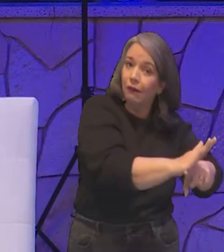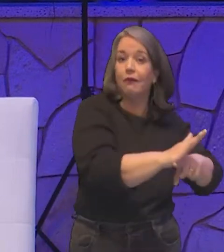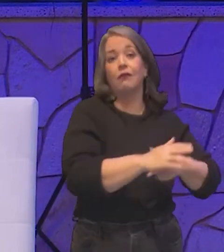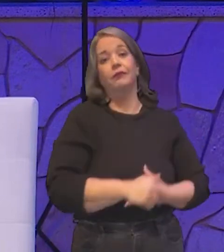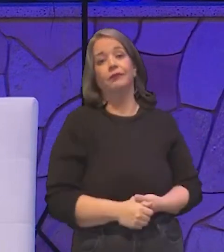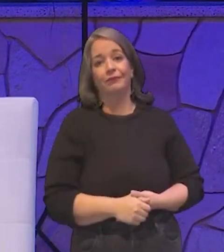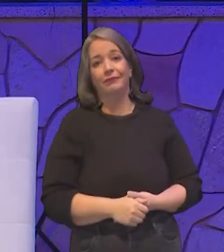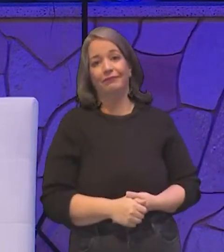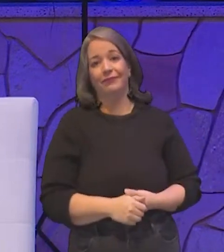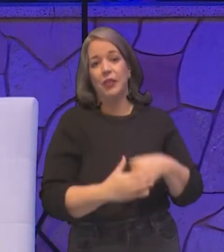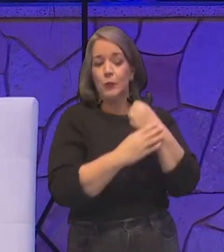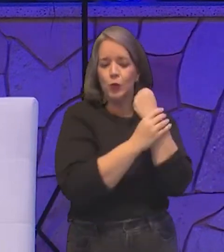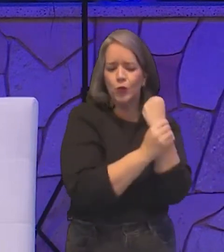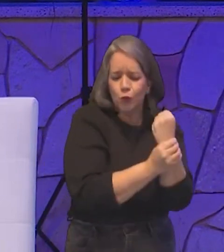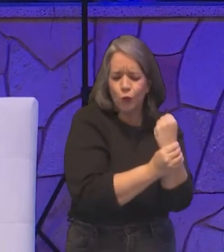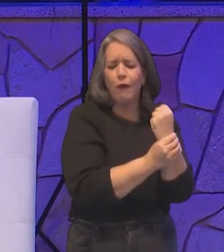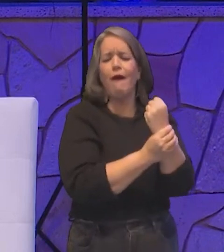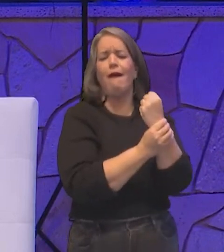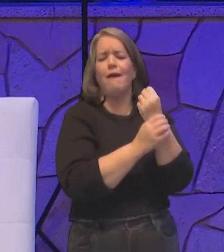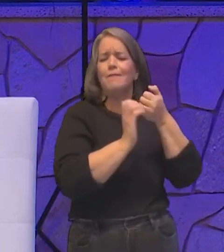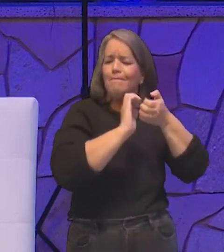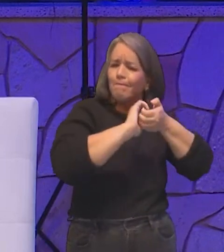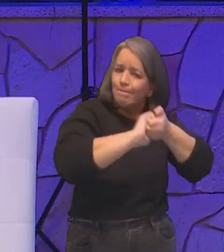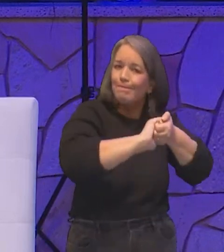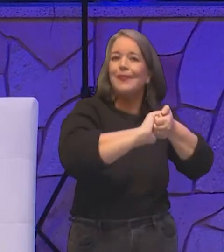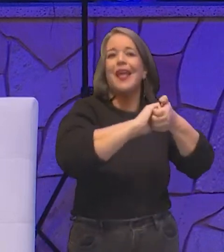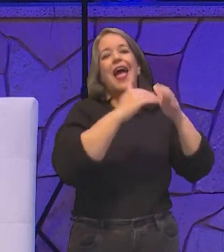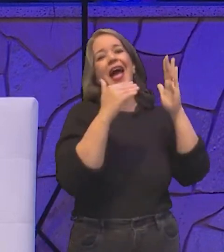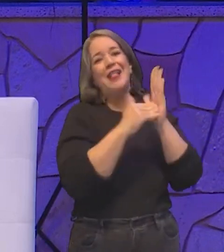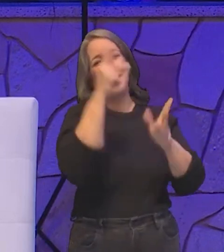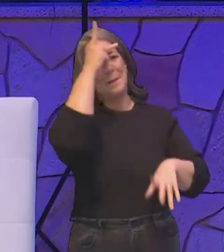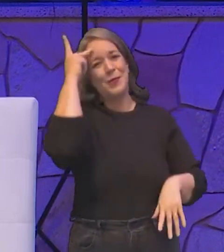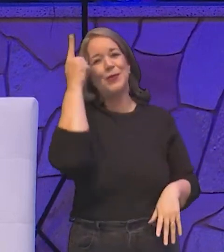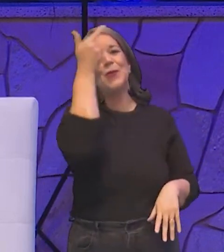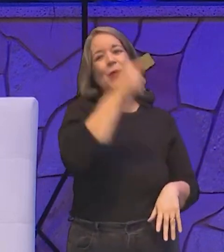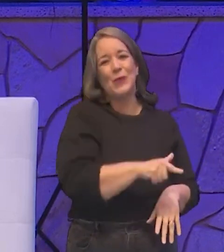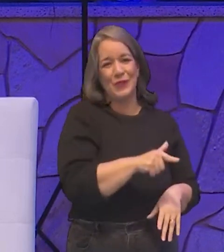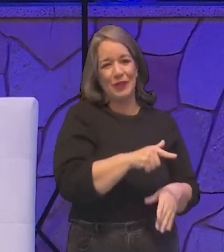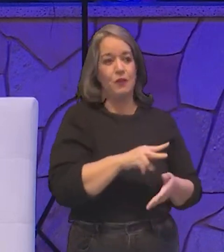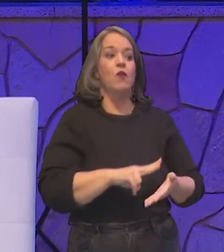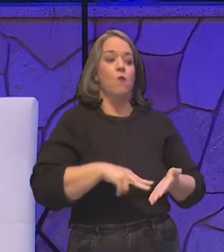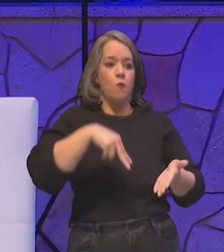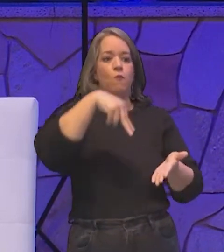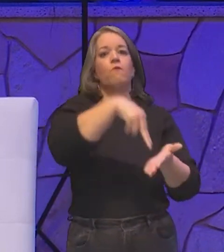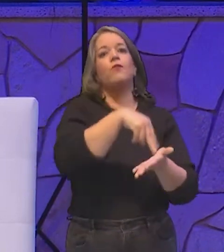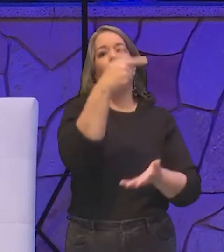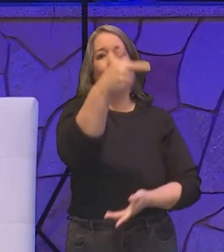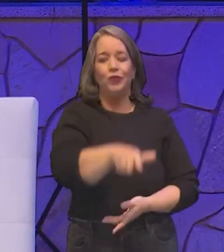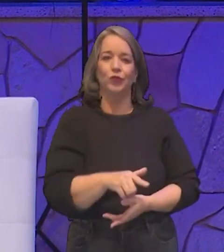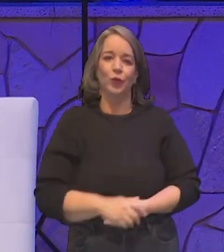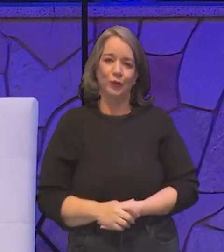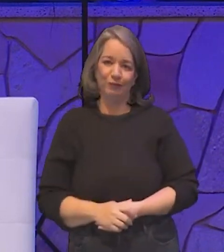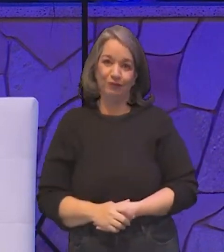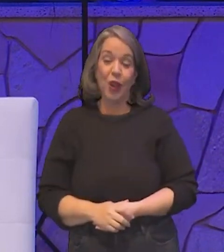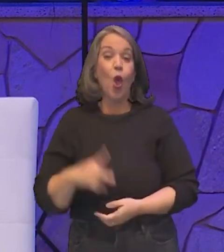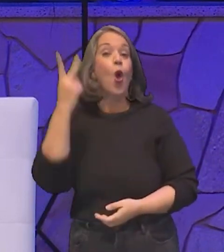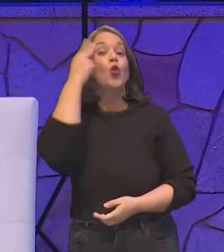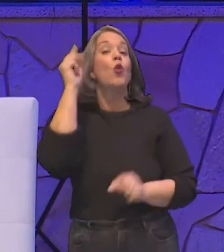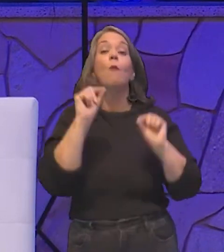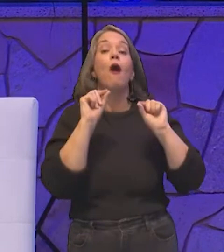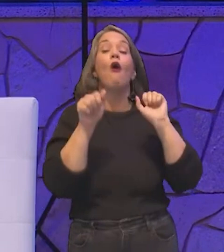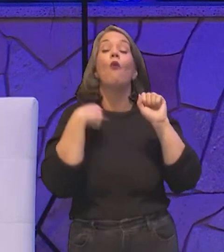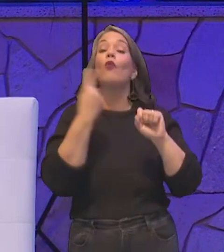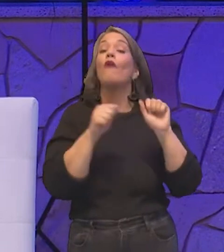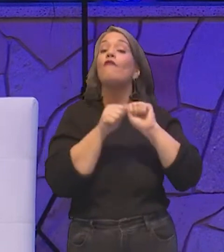É fácil para nós olharmos o erro e o pecado de um irmão e comentarmos pelas costas com grupos de